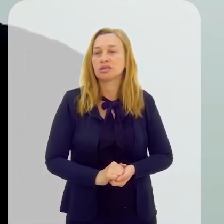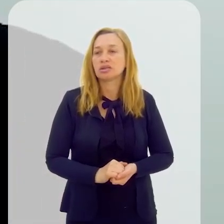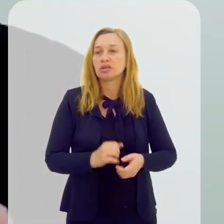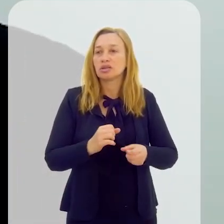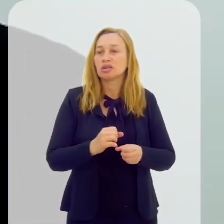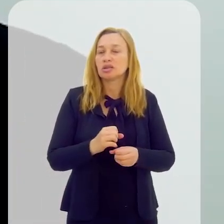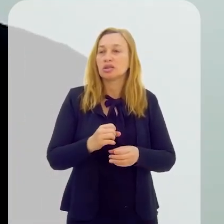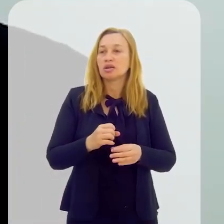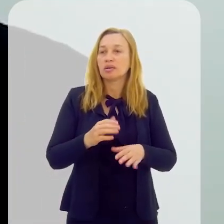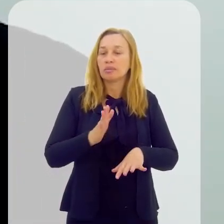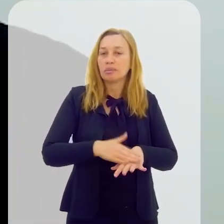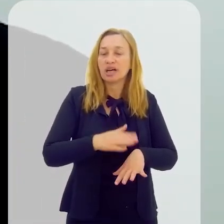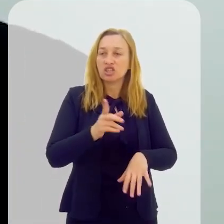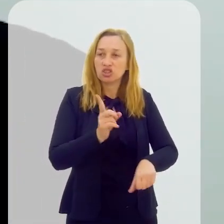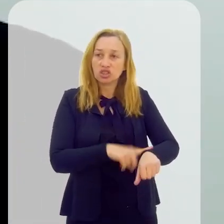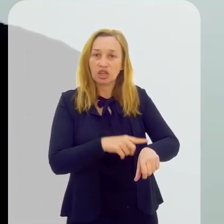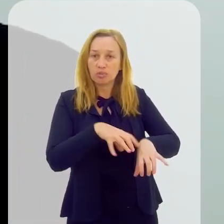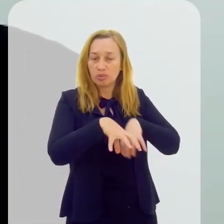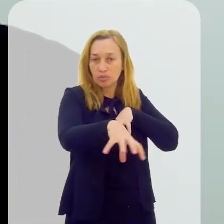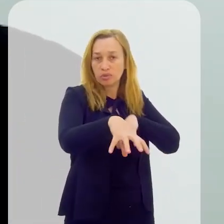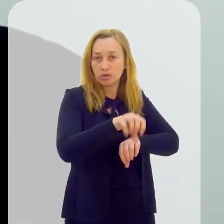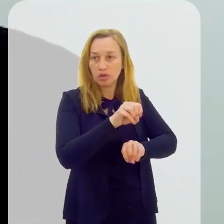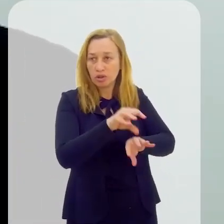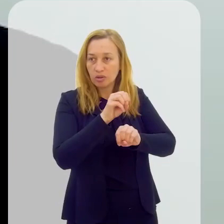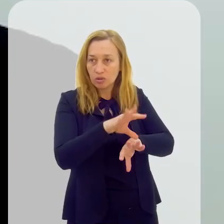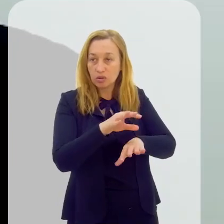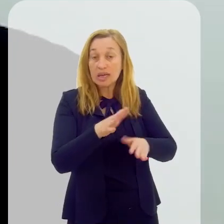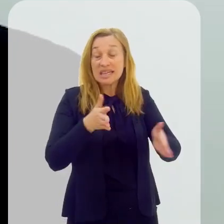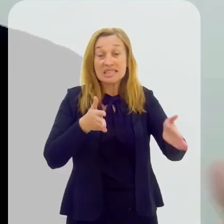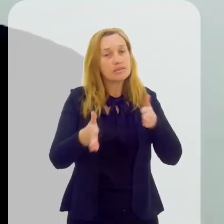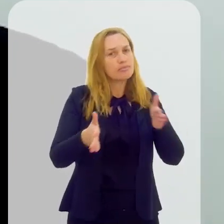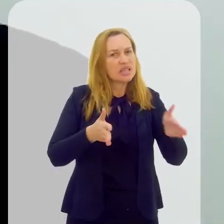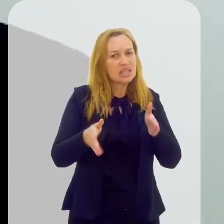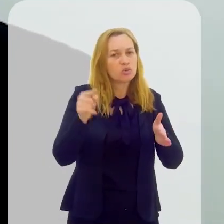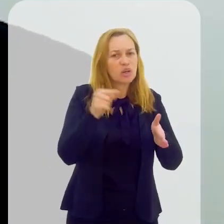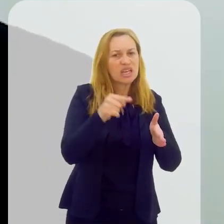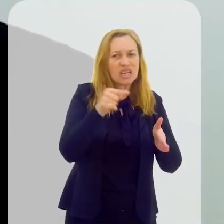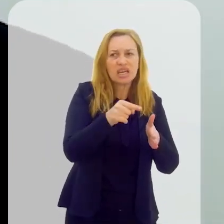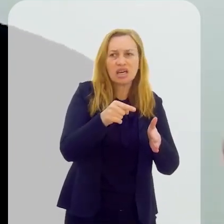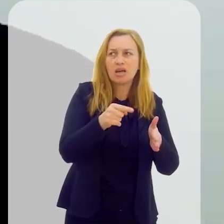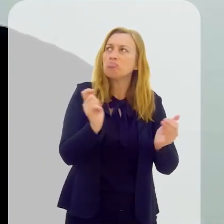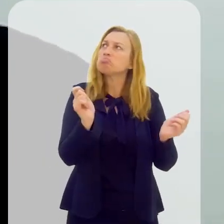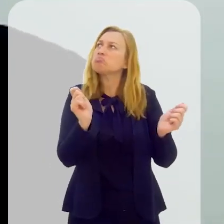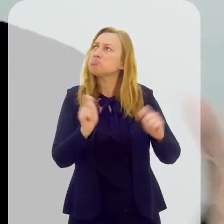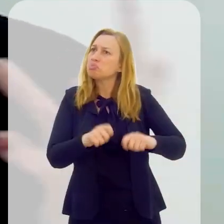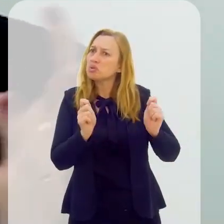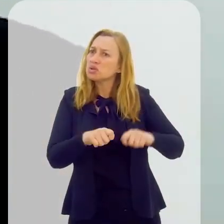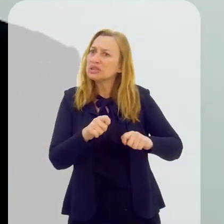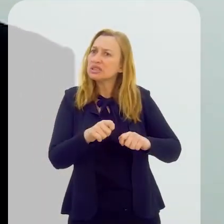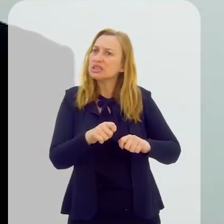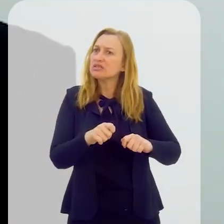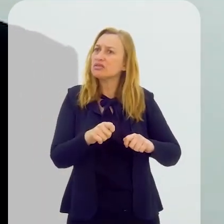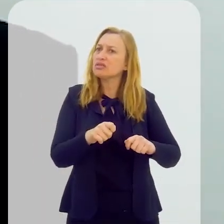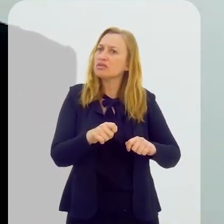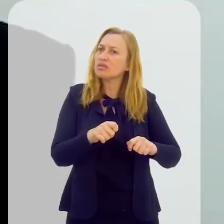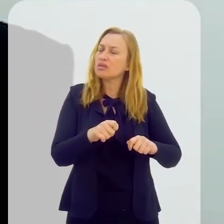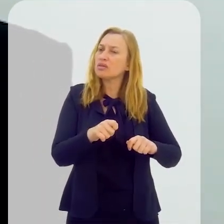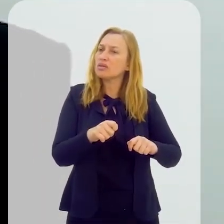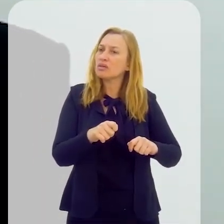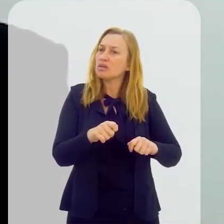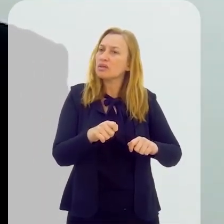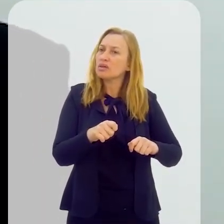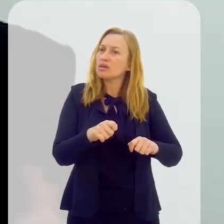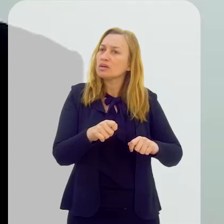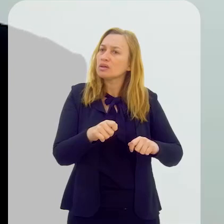Praticamente passar o tempo todo no online, o que desse período, né, é possível